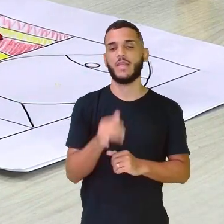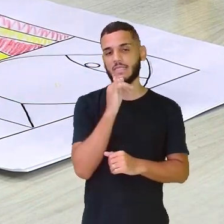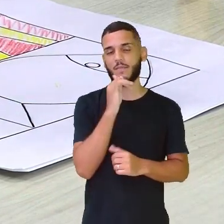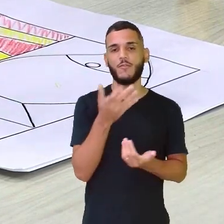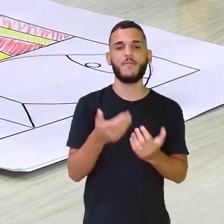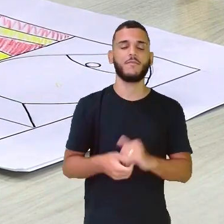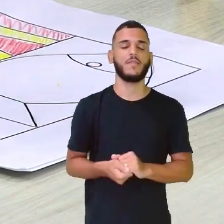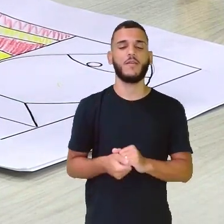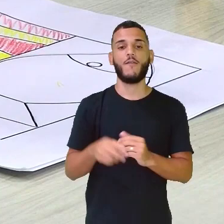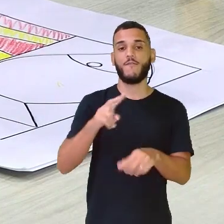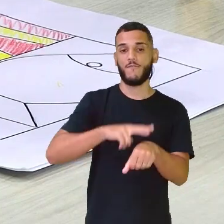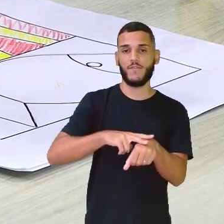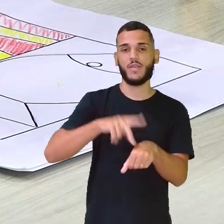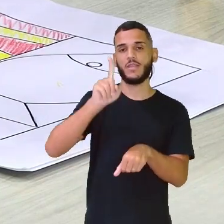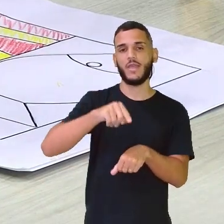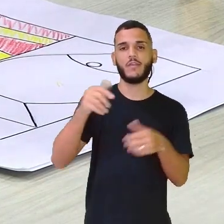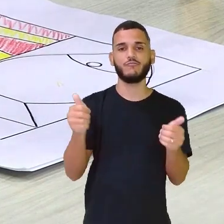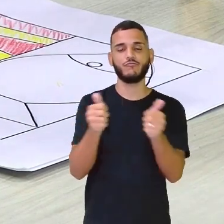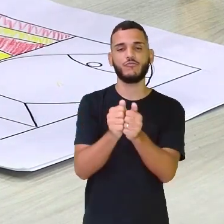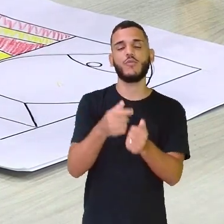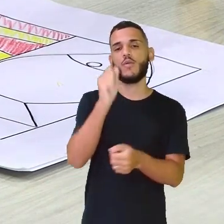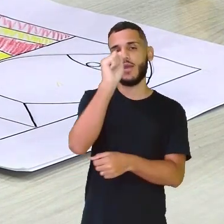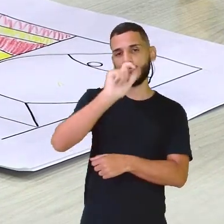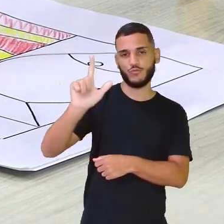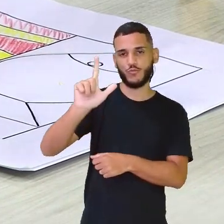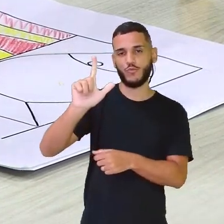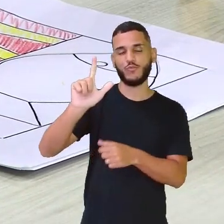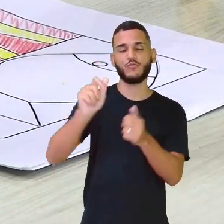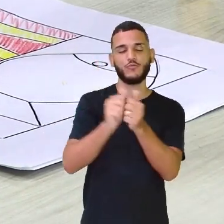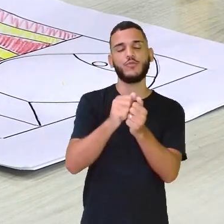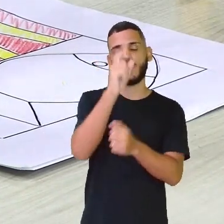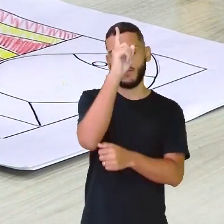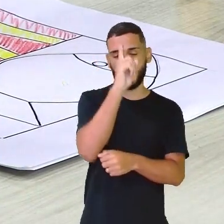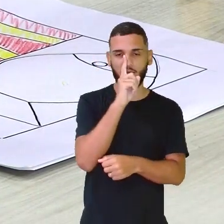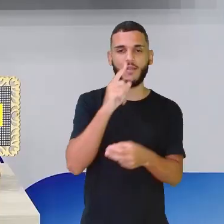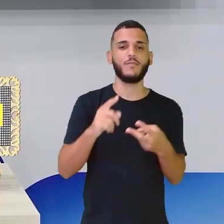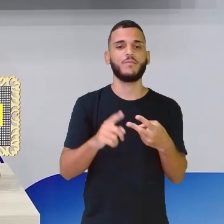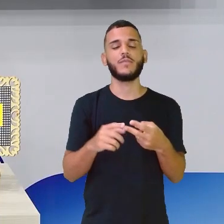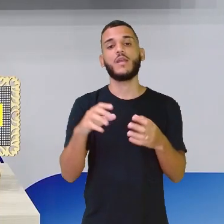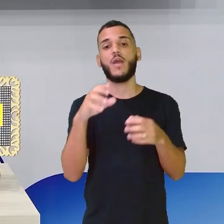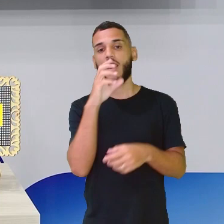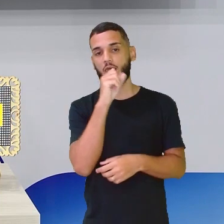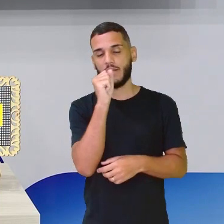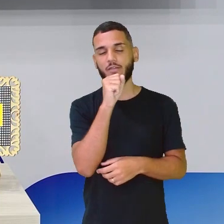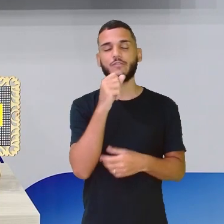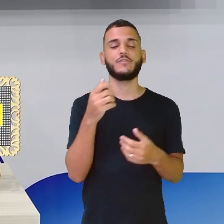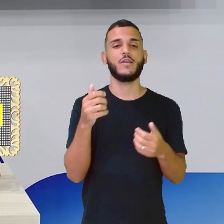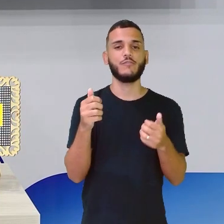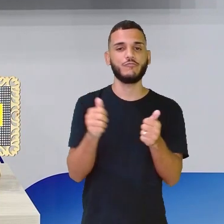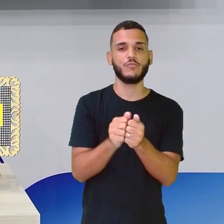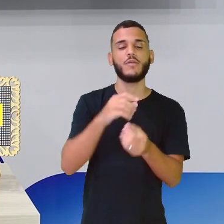ele surge da mistura do azul com o amarelo. E o laranja surge da mistura